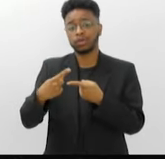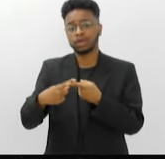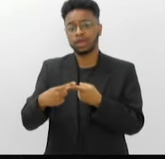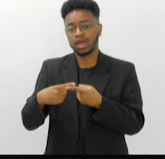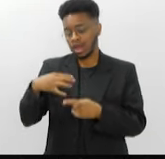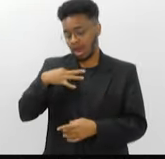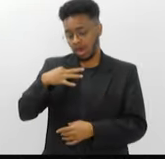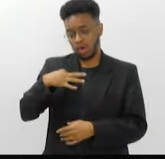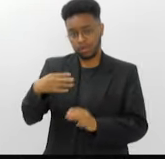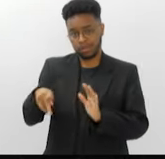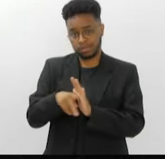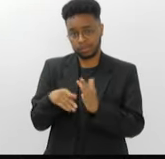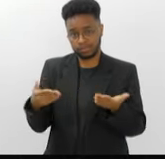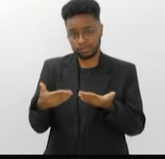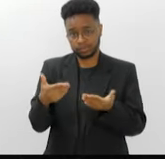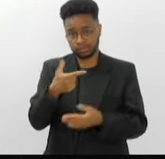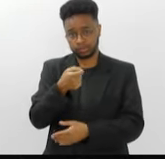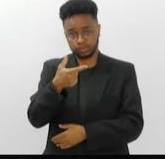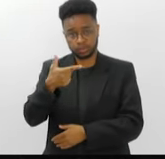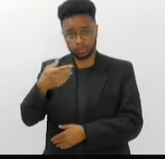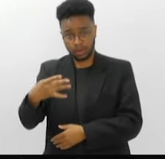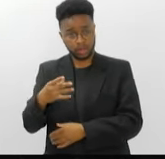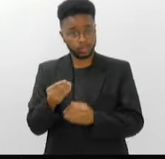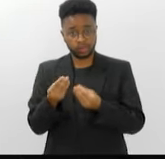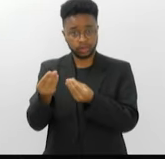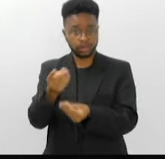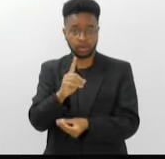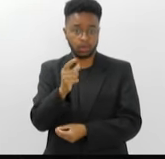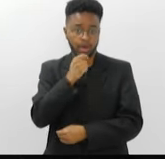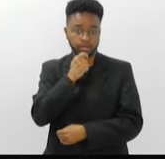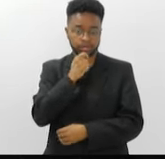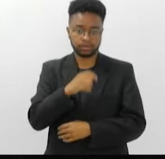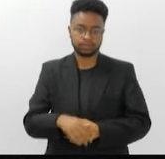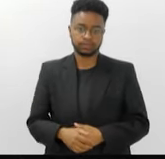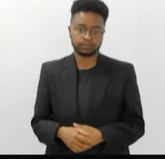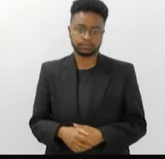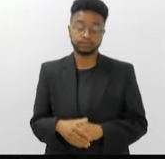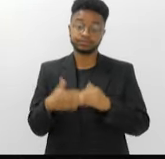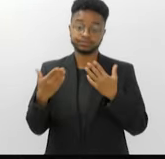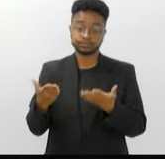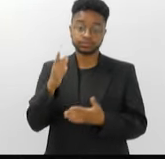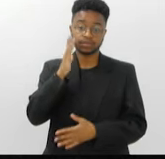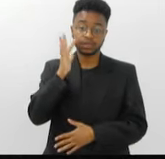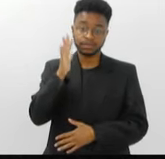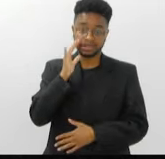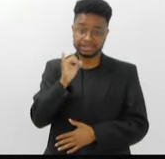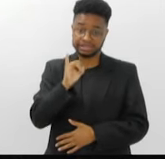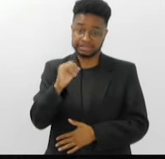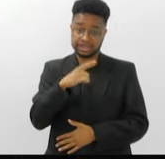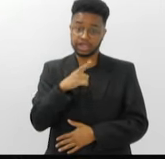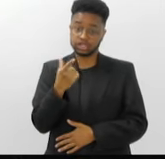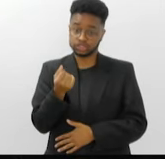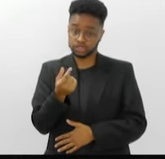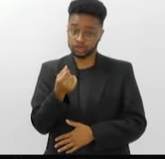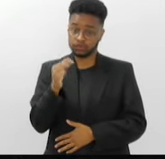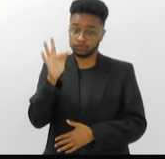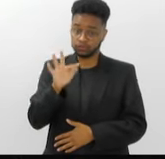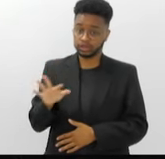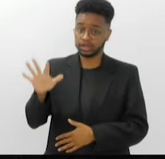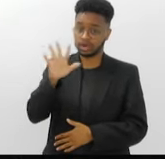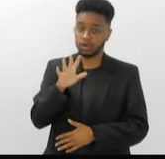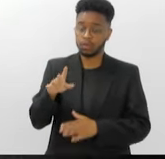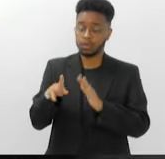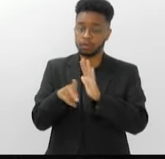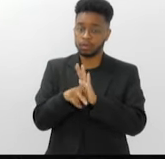ano, deputado Elton Cristo, ainda não foram entregues. Você imagina bem, se tem dinheiro federal do Fundeb,